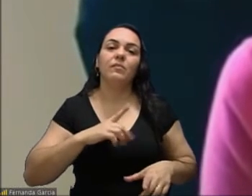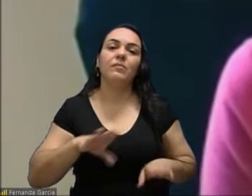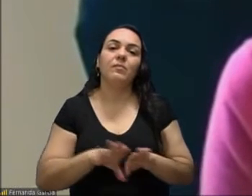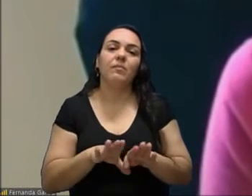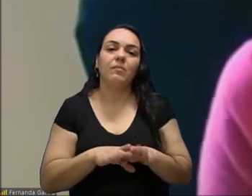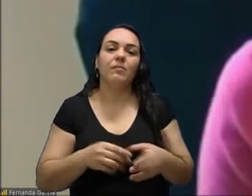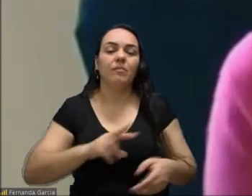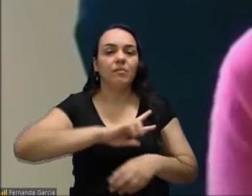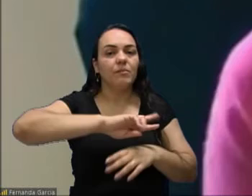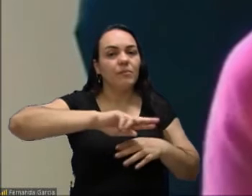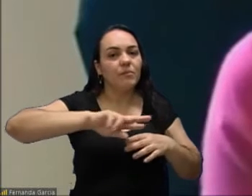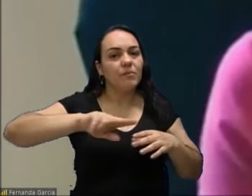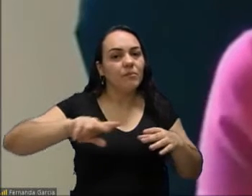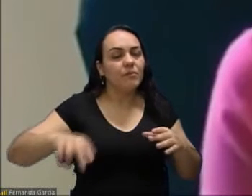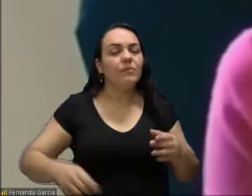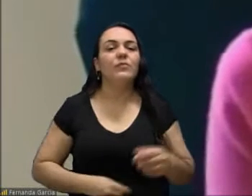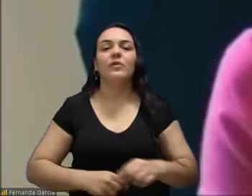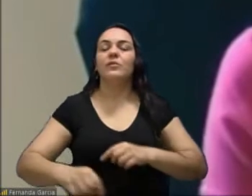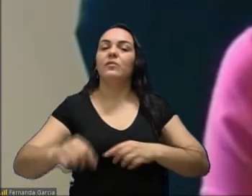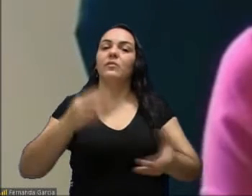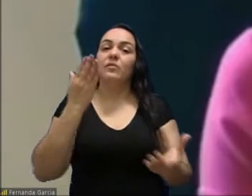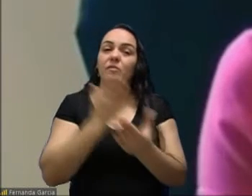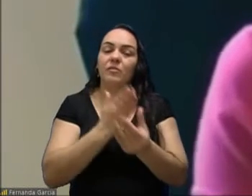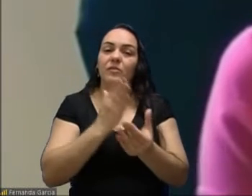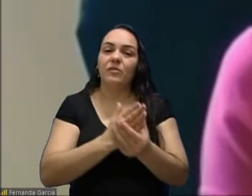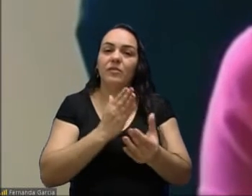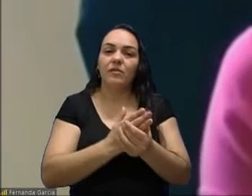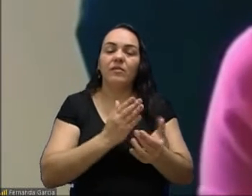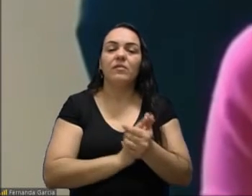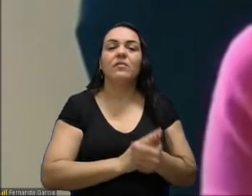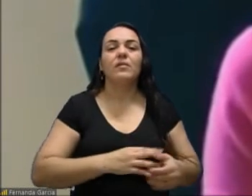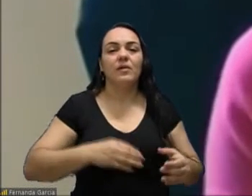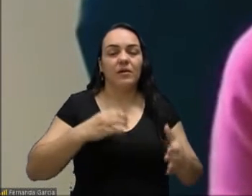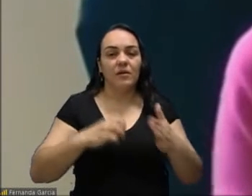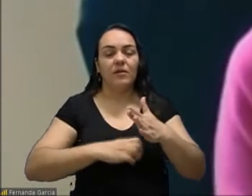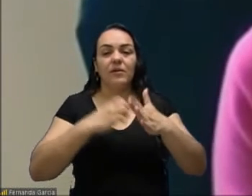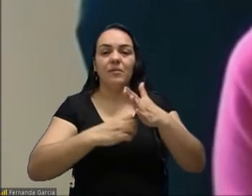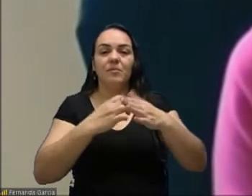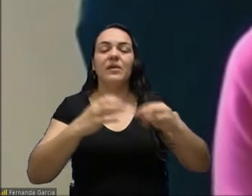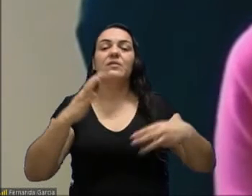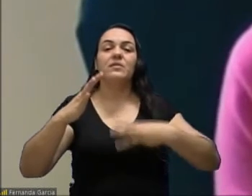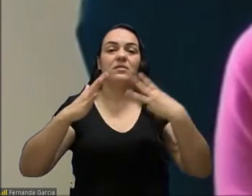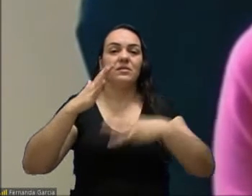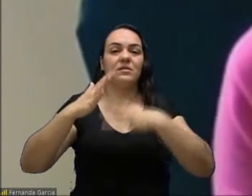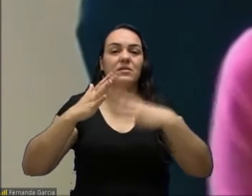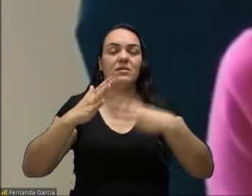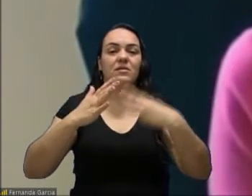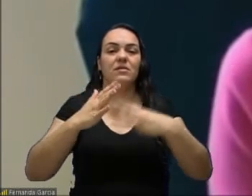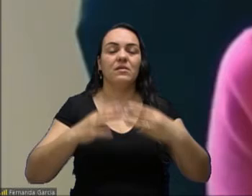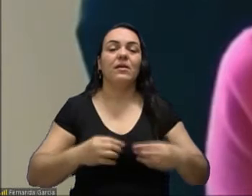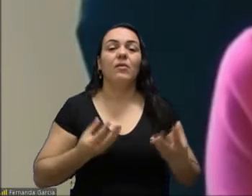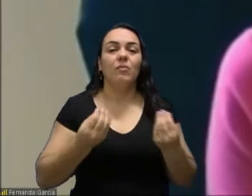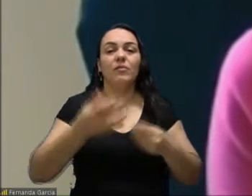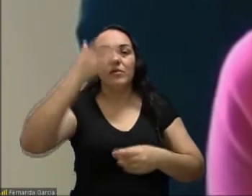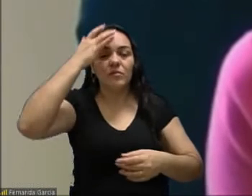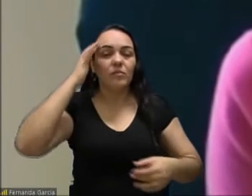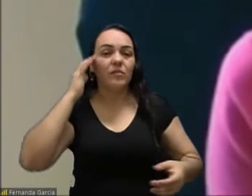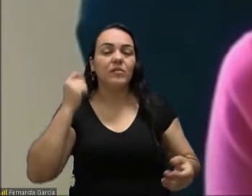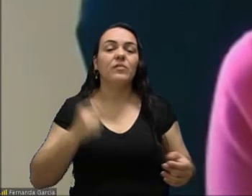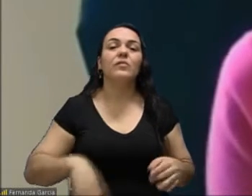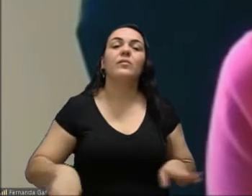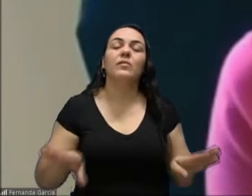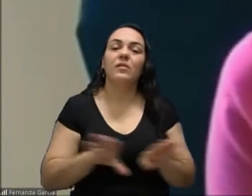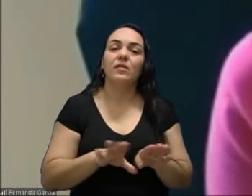terceirizadas que contratam vários funcionários e em algum momento deixa de honrar com seus